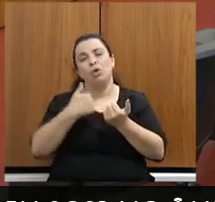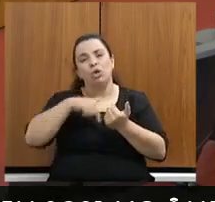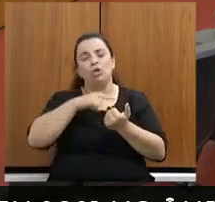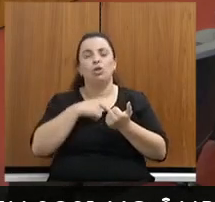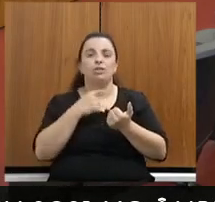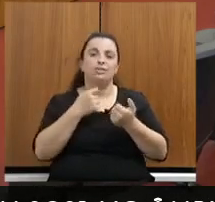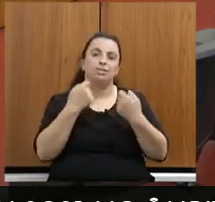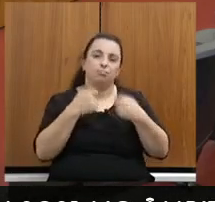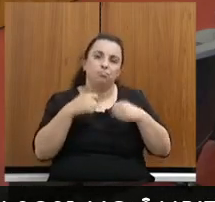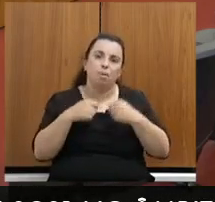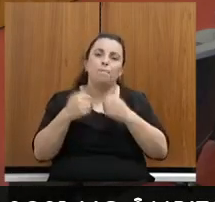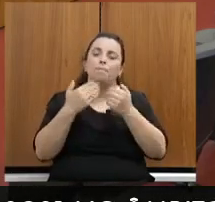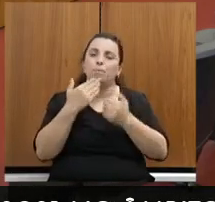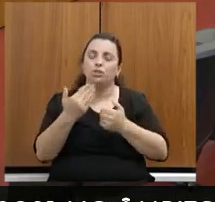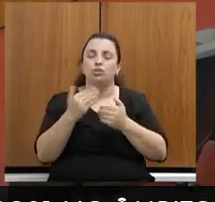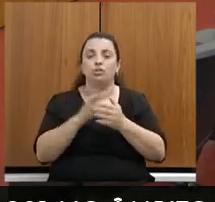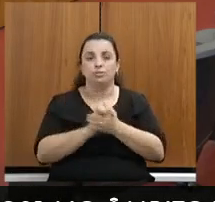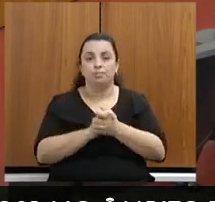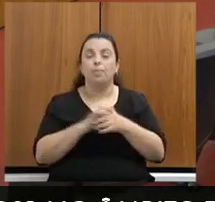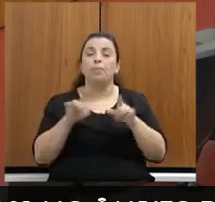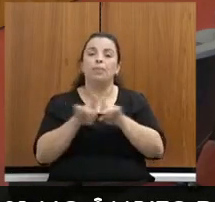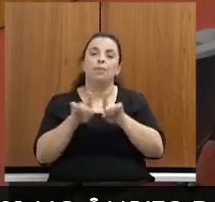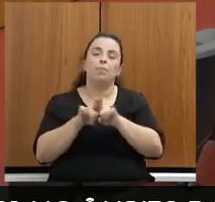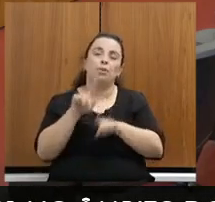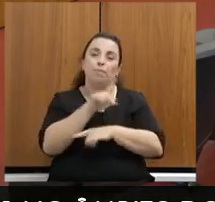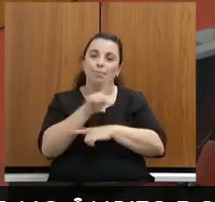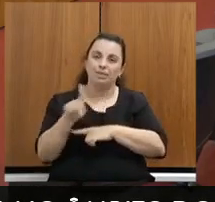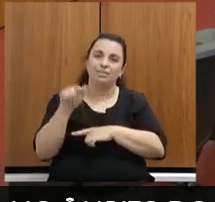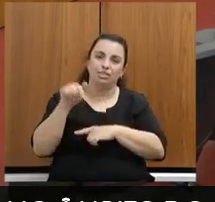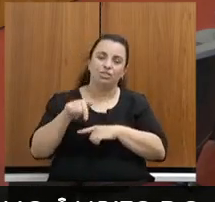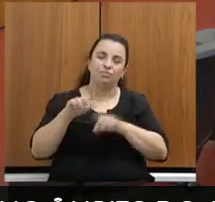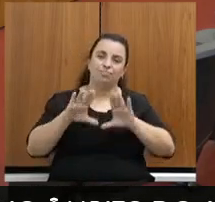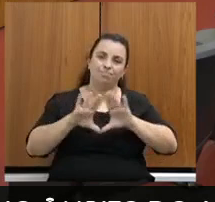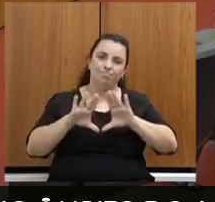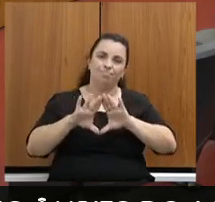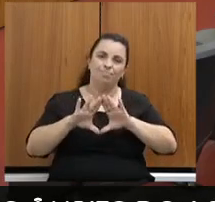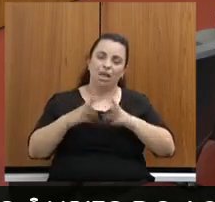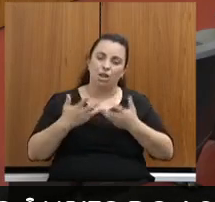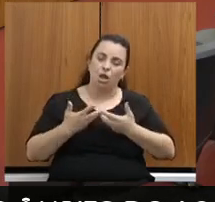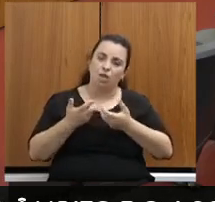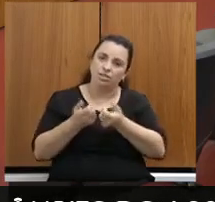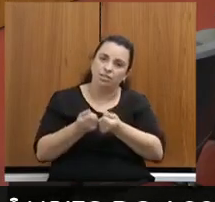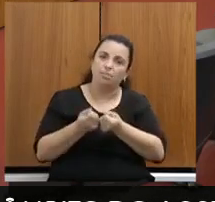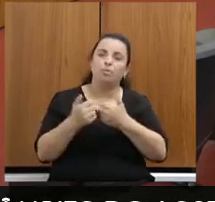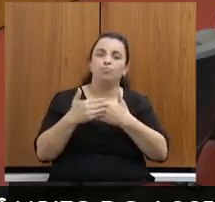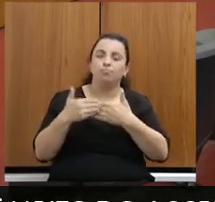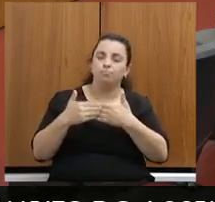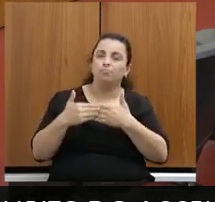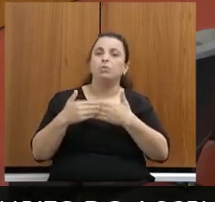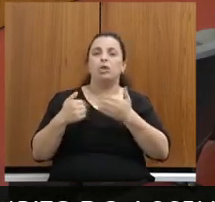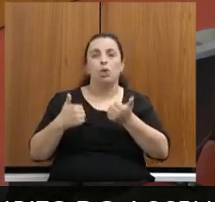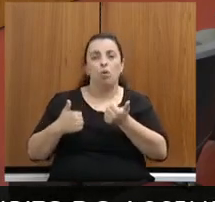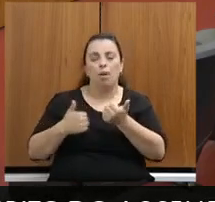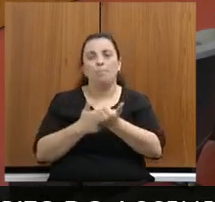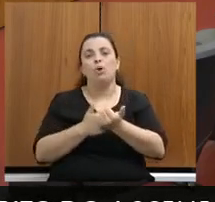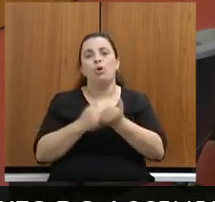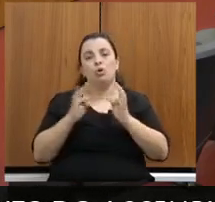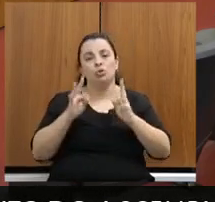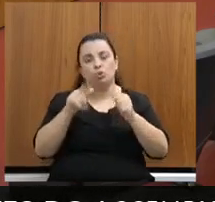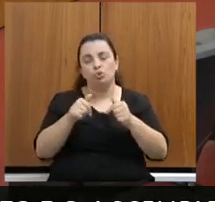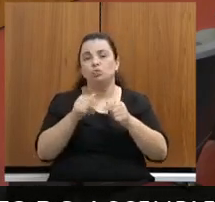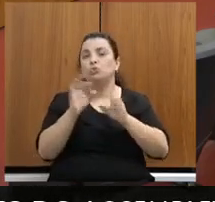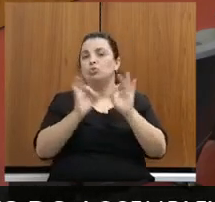também tão bem nos recebeu por duas ocasiões manifestando o seu apoio a esses projetos